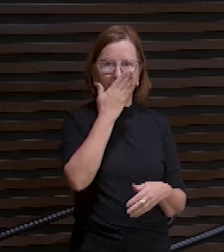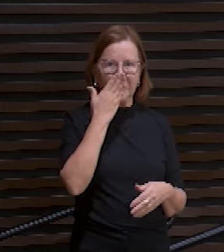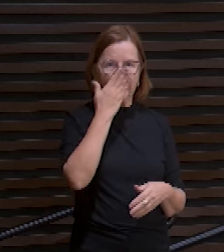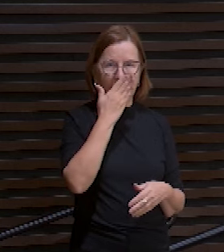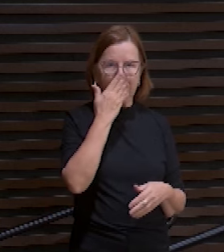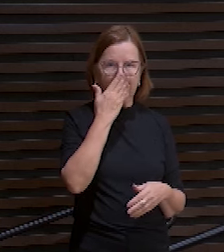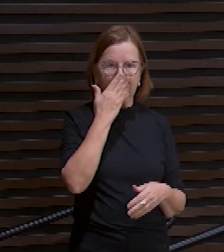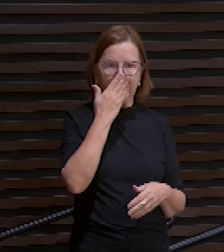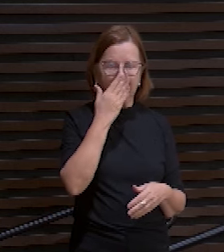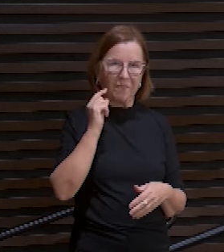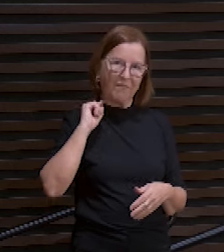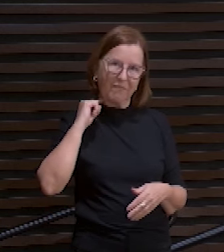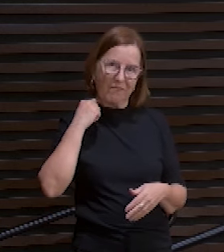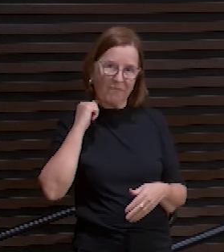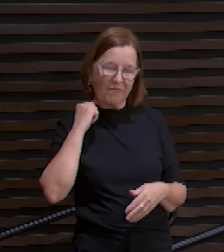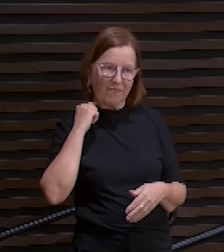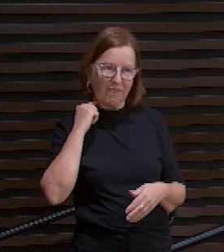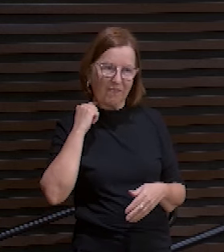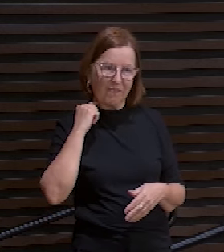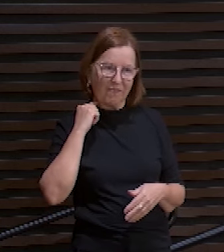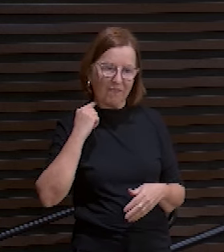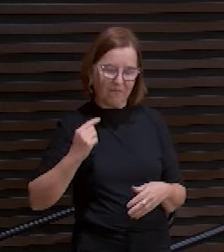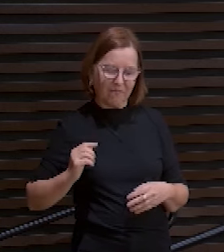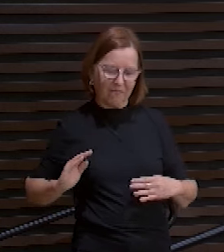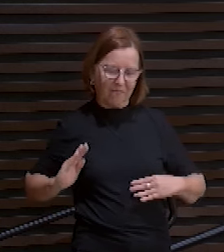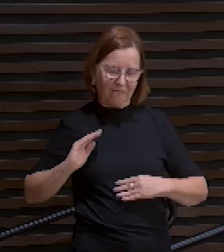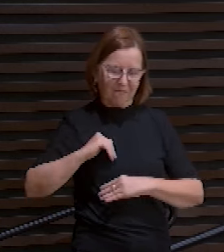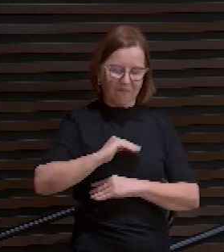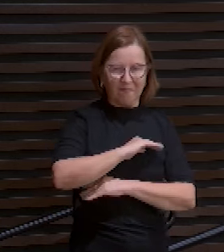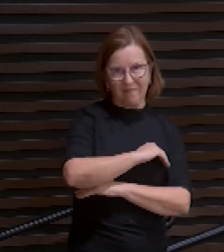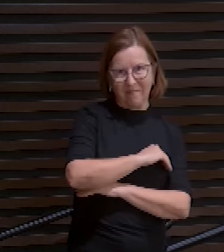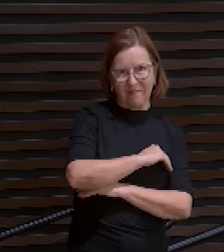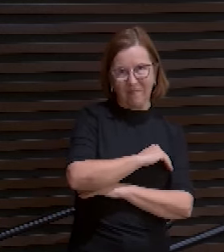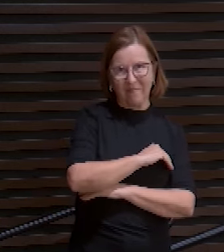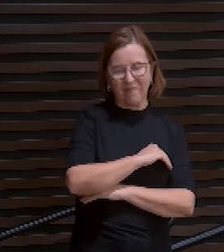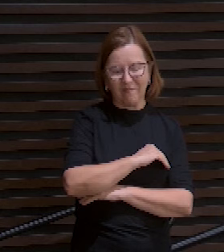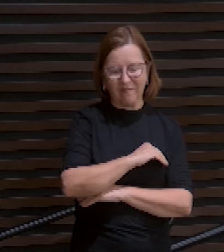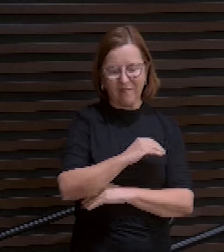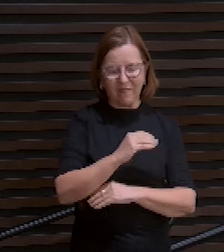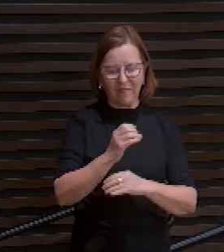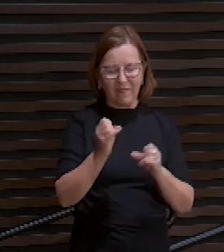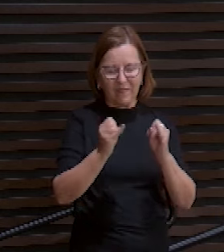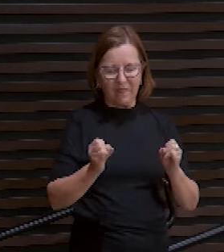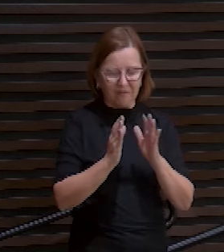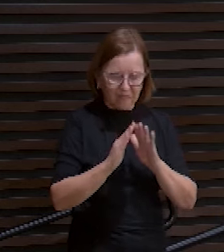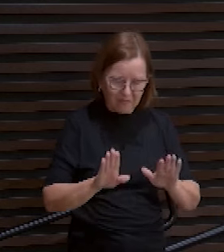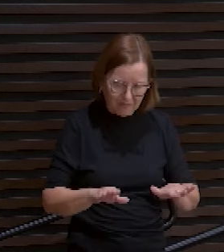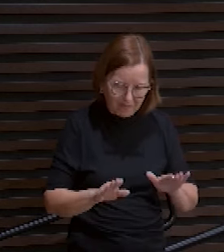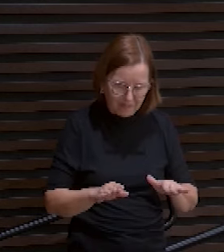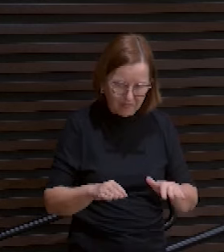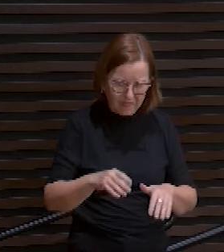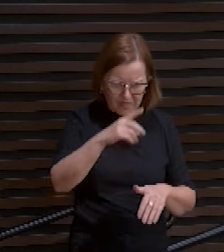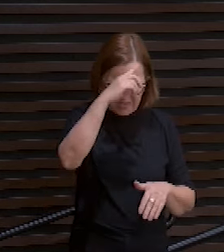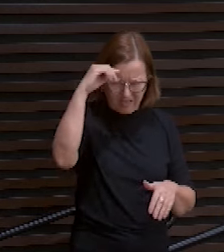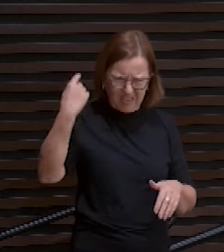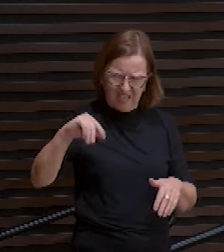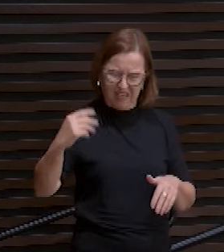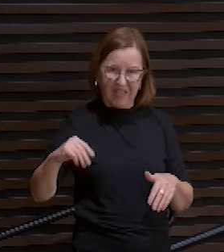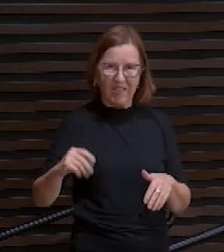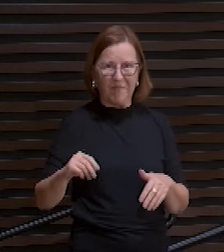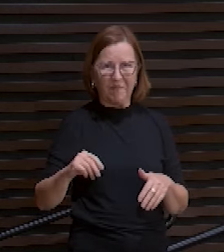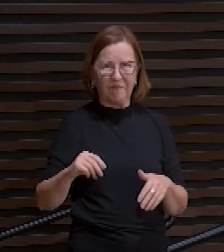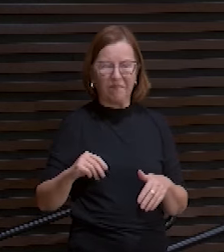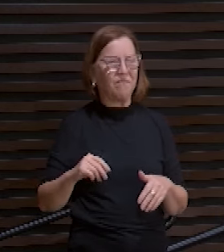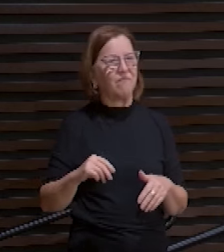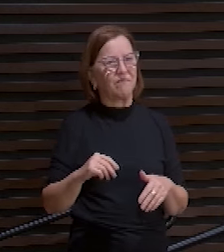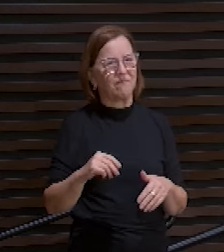prostituição impureza lascívia e idolatria feitiçarias inimizades